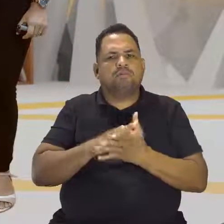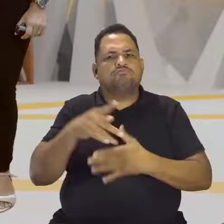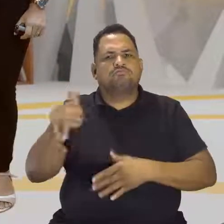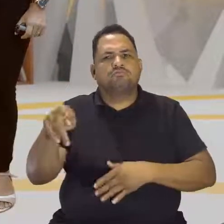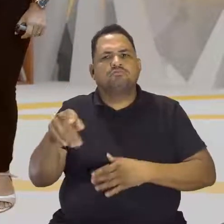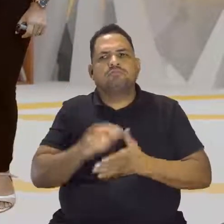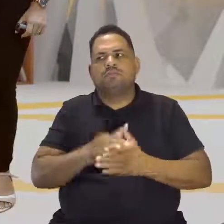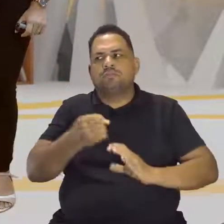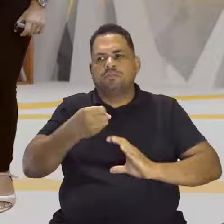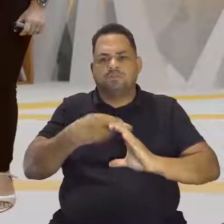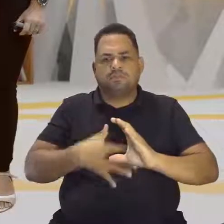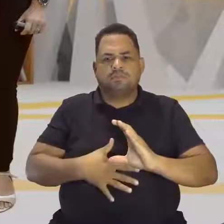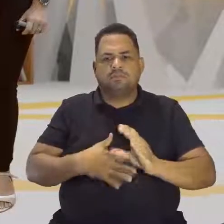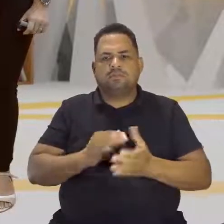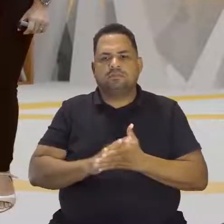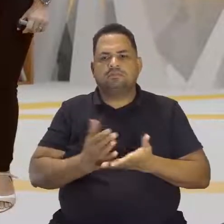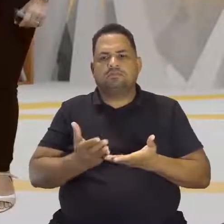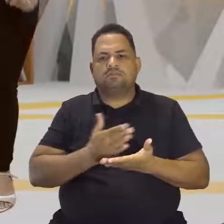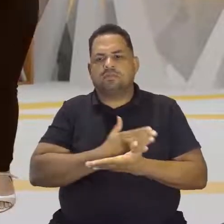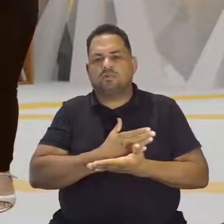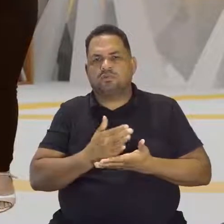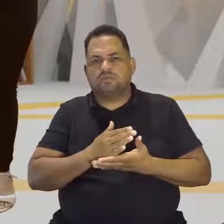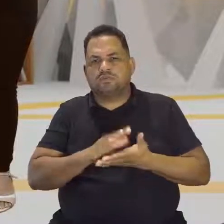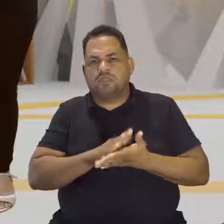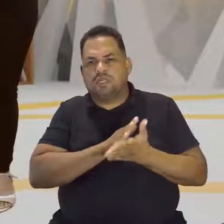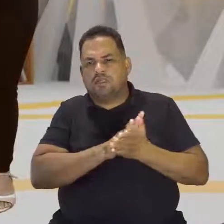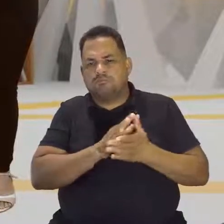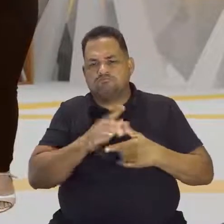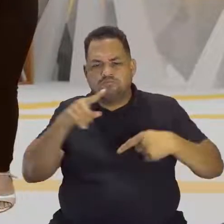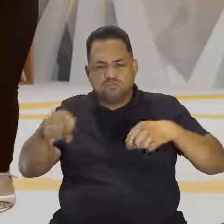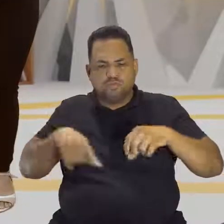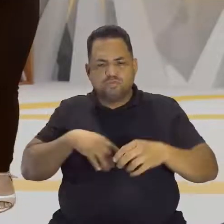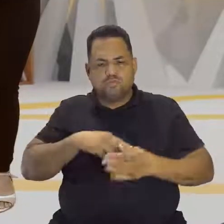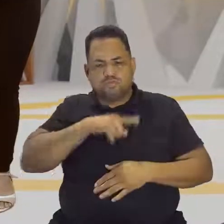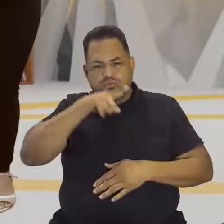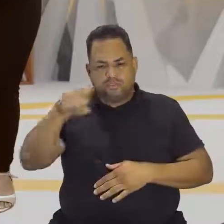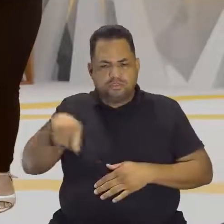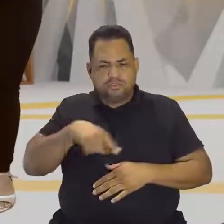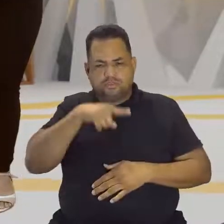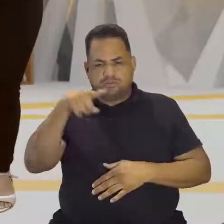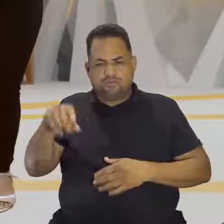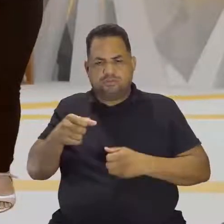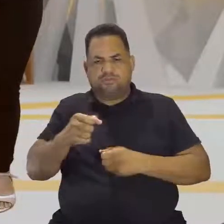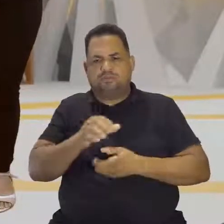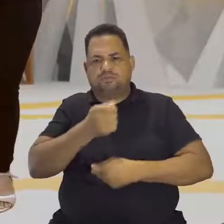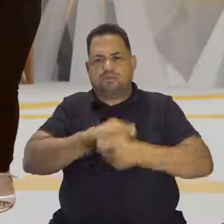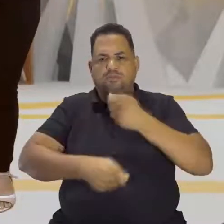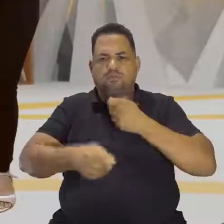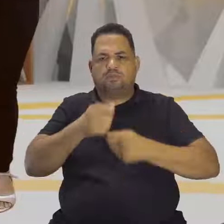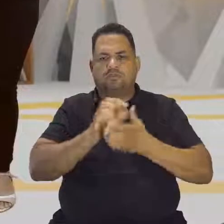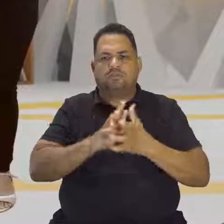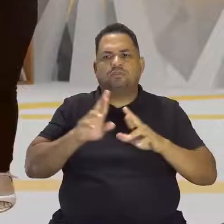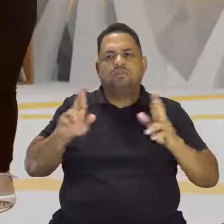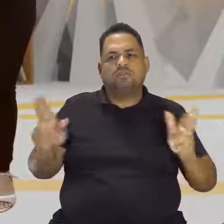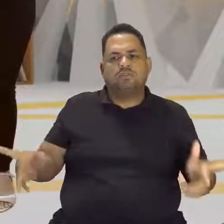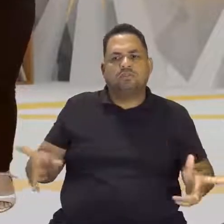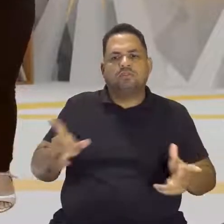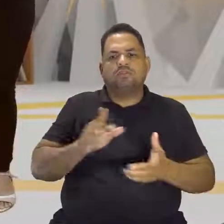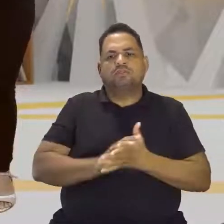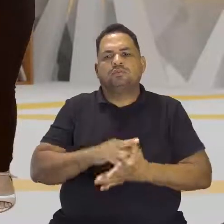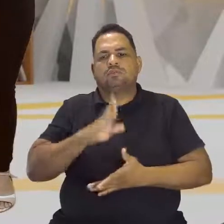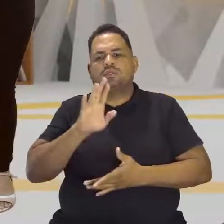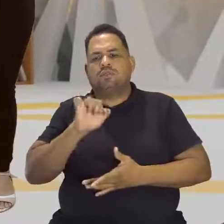tem a ver com os ciclos econômicos desse estado, diferentemente lá do Amazonas, diferente de Rio Branco, diferente